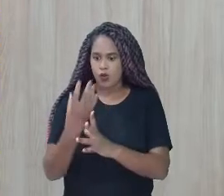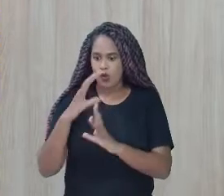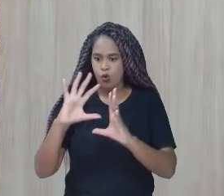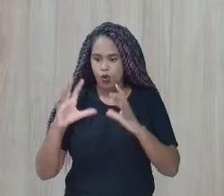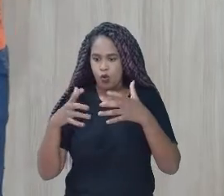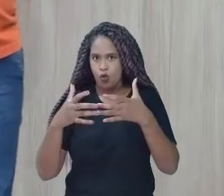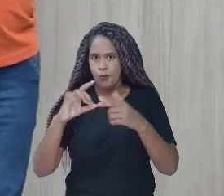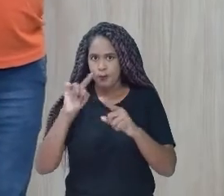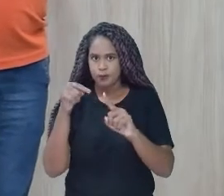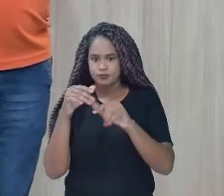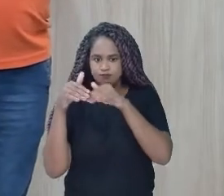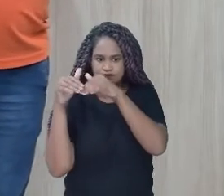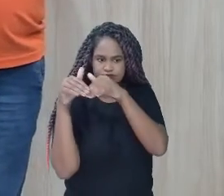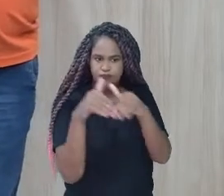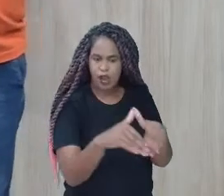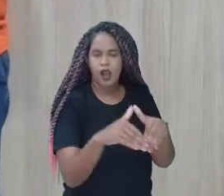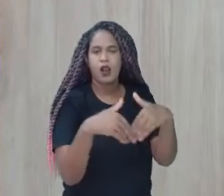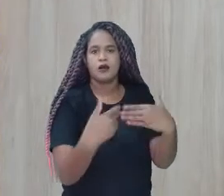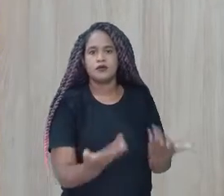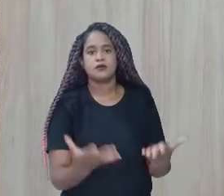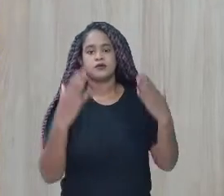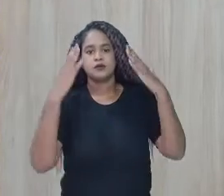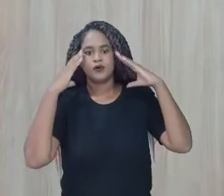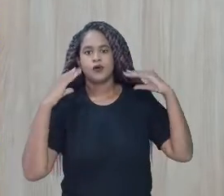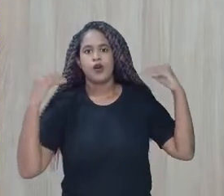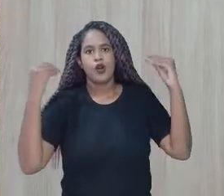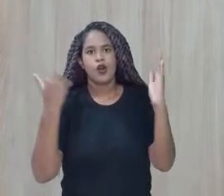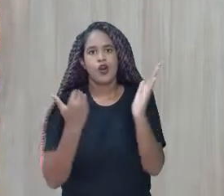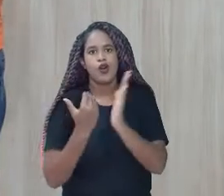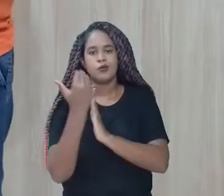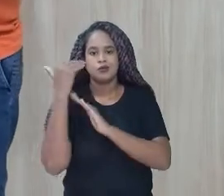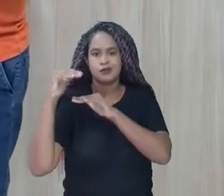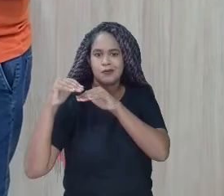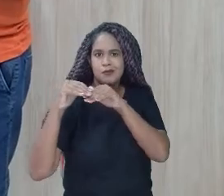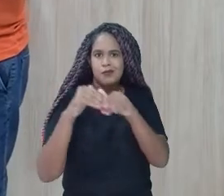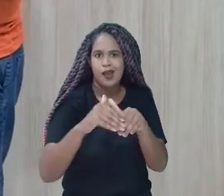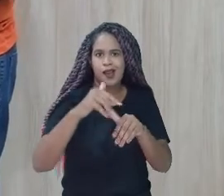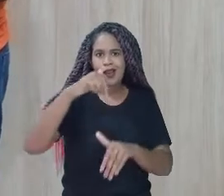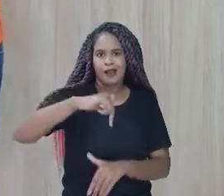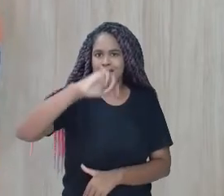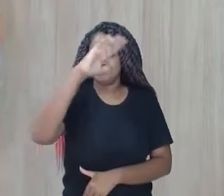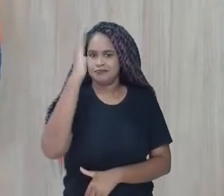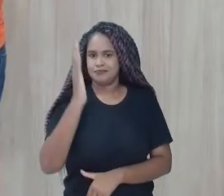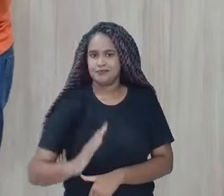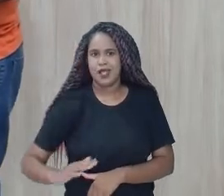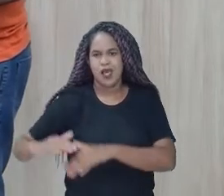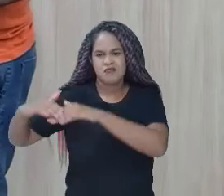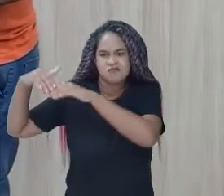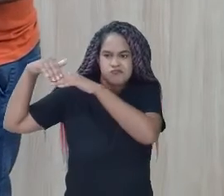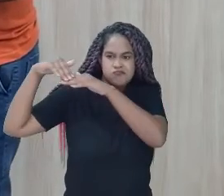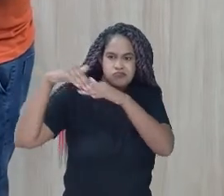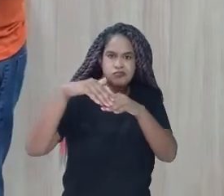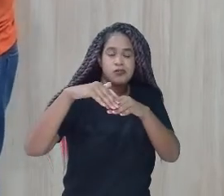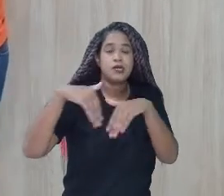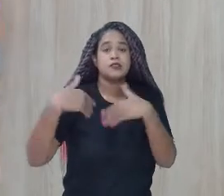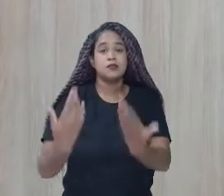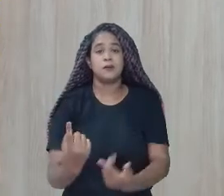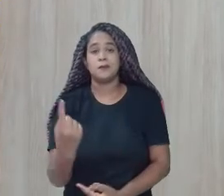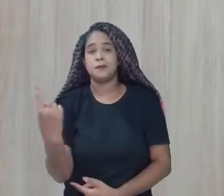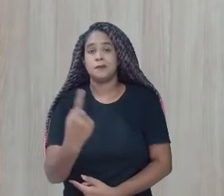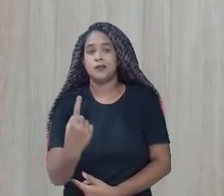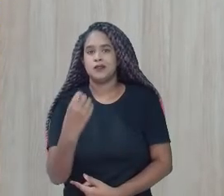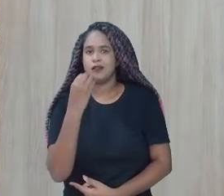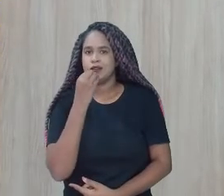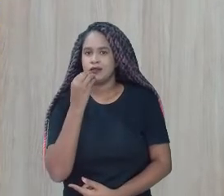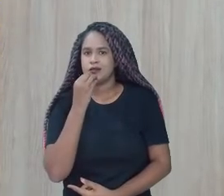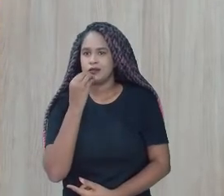os holandeses eles trataram de invadir o território brasileiro. Então, a primeira tentativa de